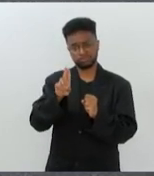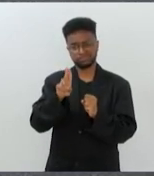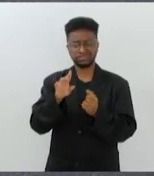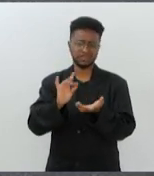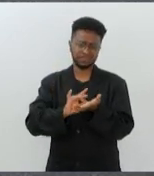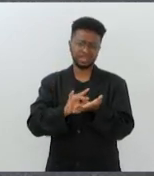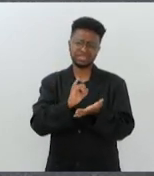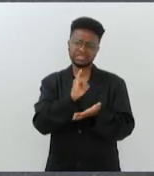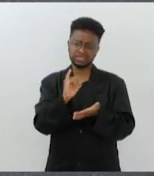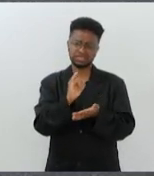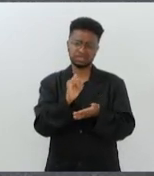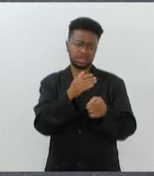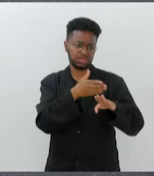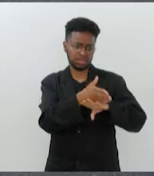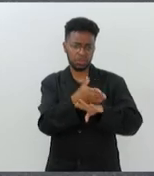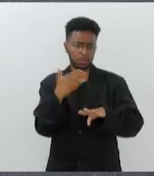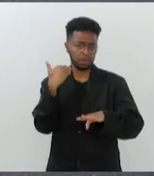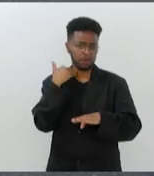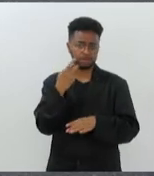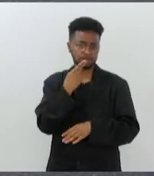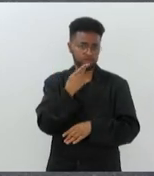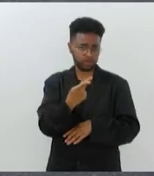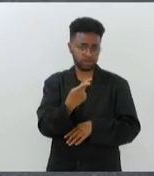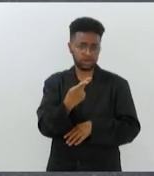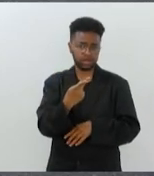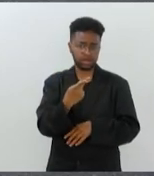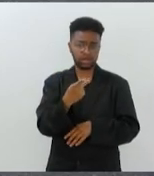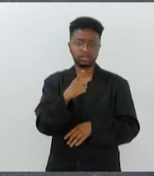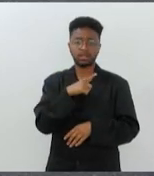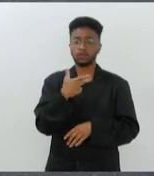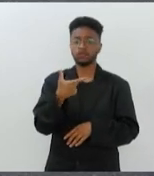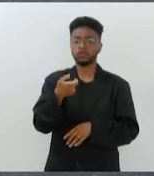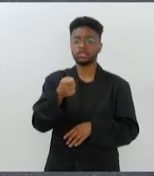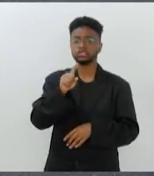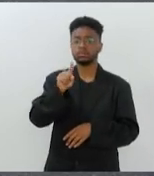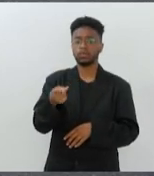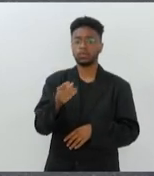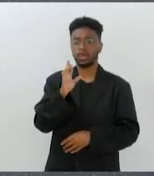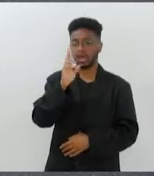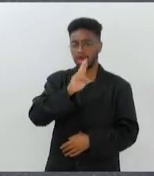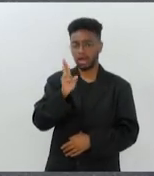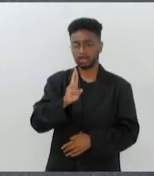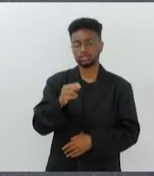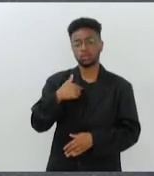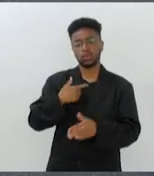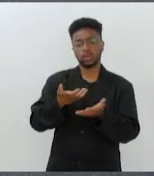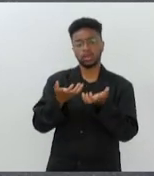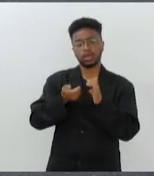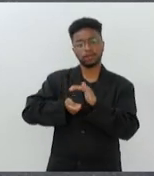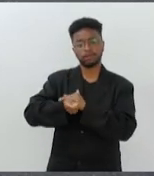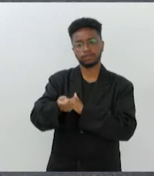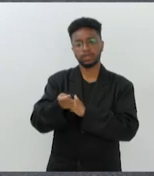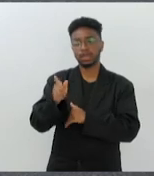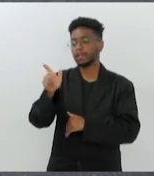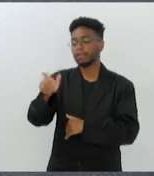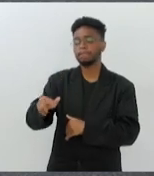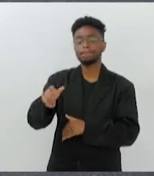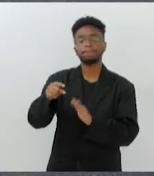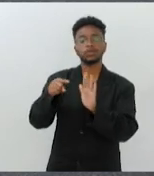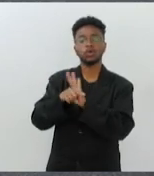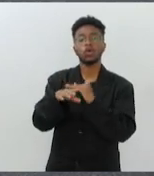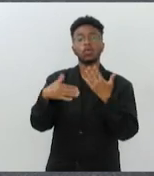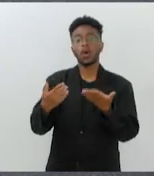senhora for a um banco e disser assim, tenho 20 mil reais para investir, o banco vai lhe perguntar qual é o